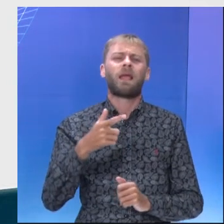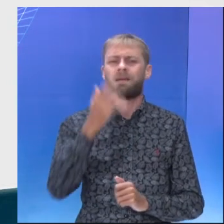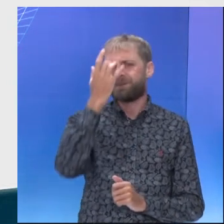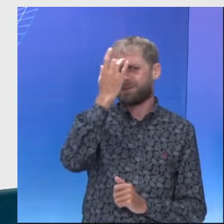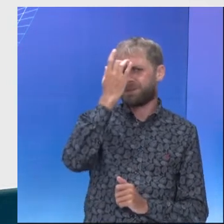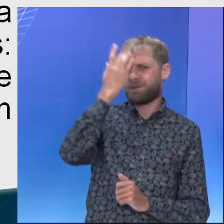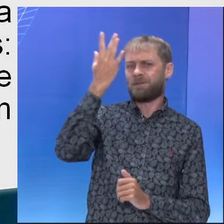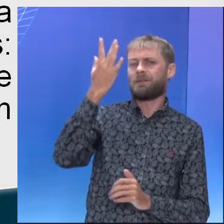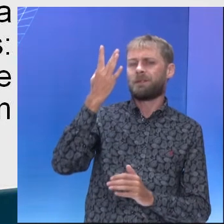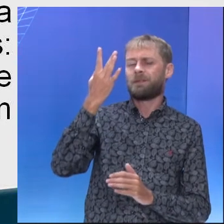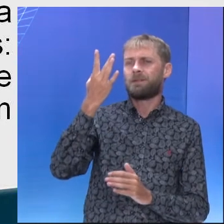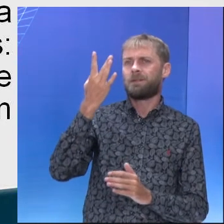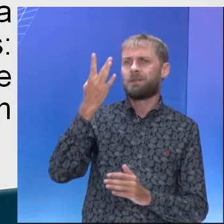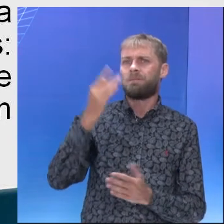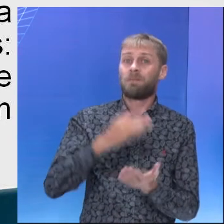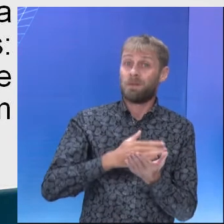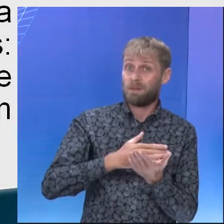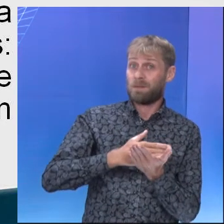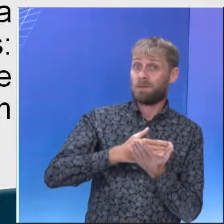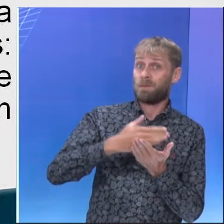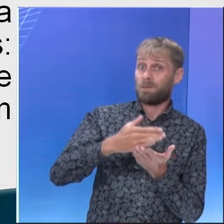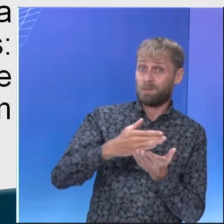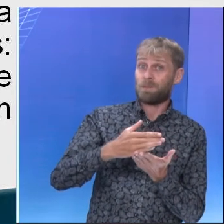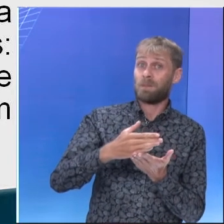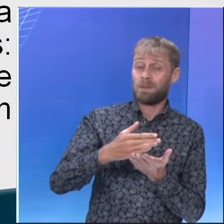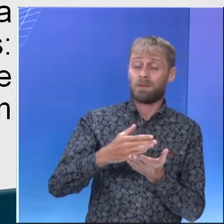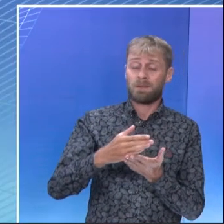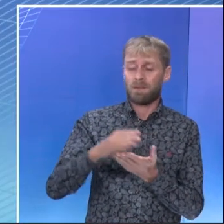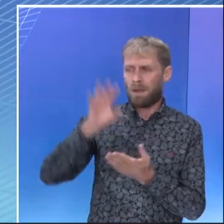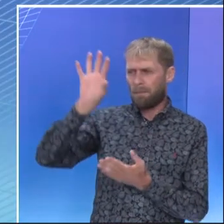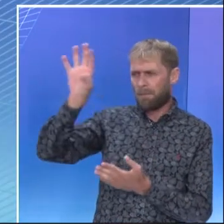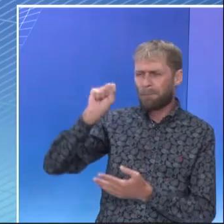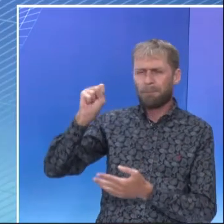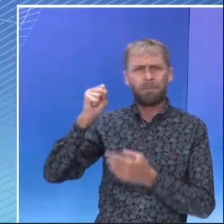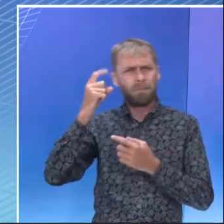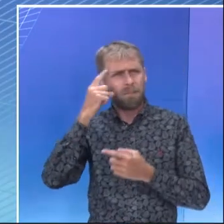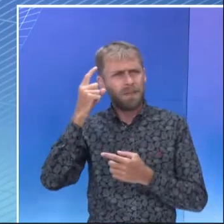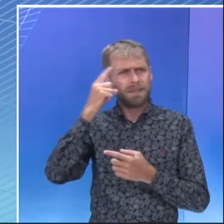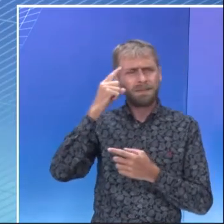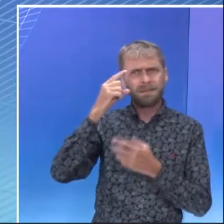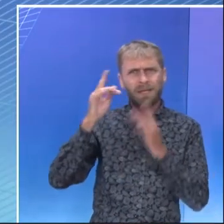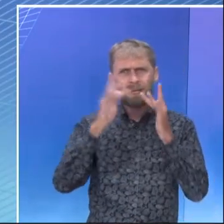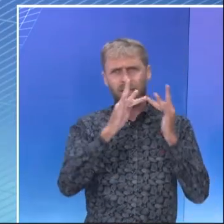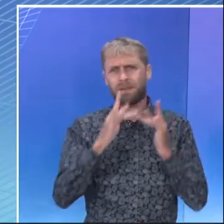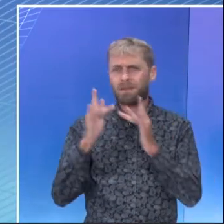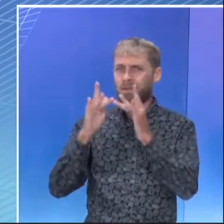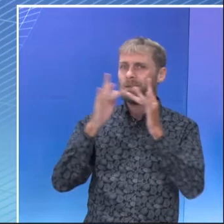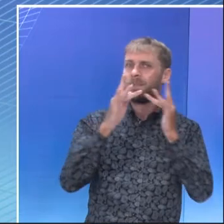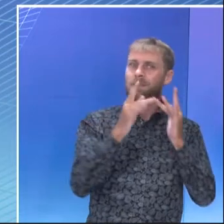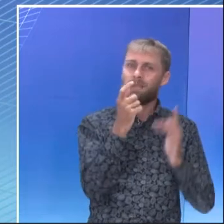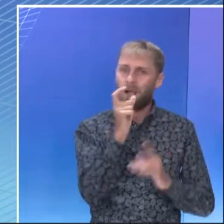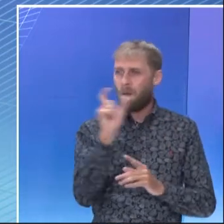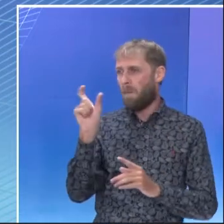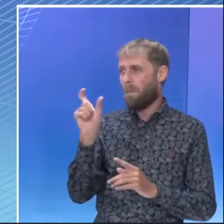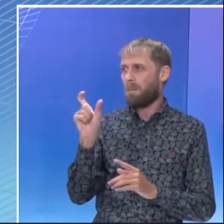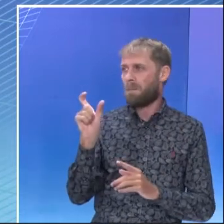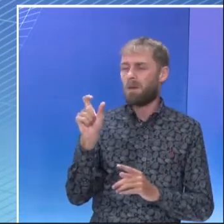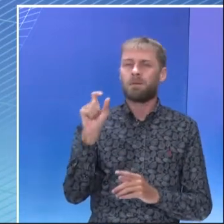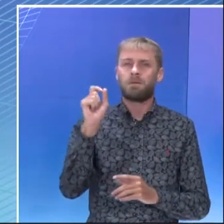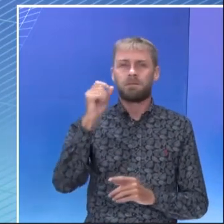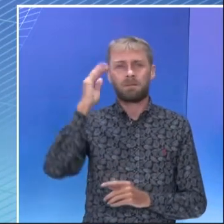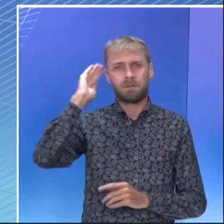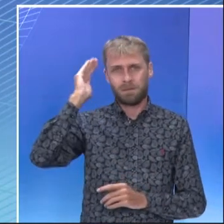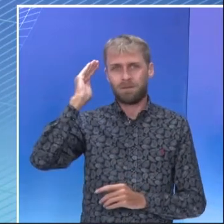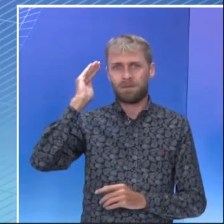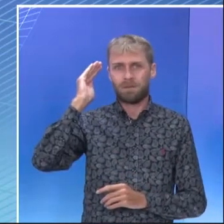Não é tão difícil assim, né? Quando você começa a pegar isso, a fazer essa relação de palavras com aquilo